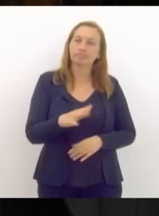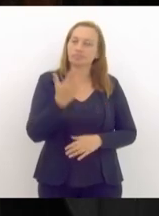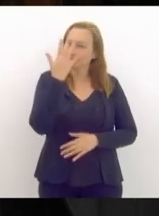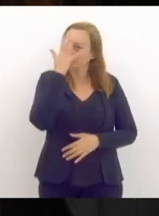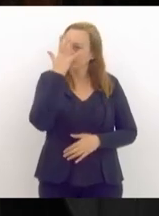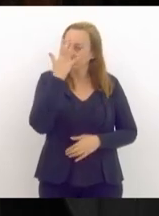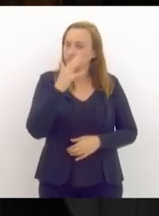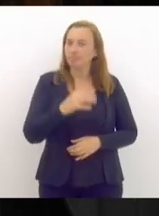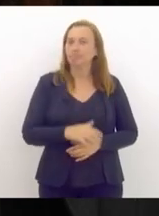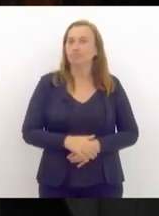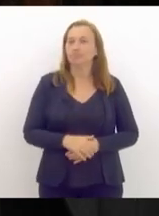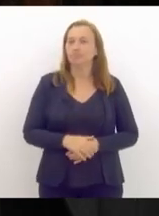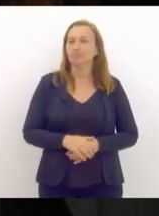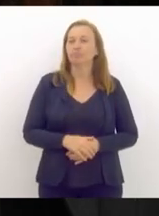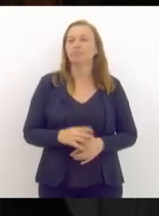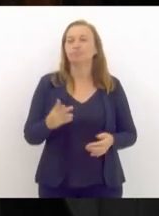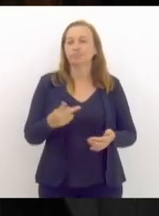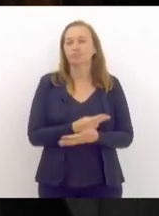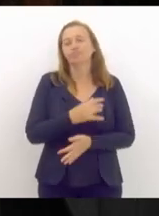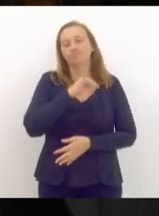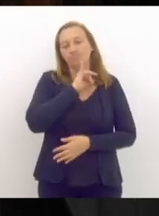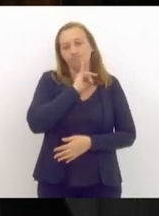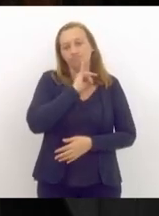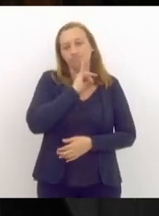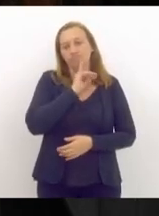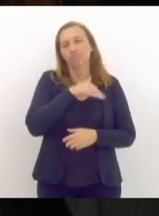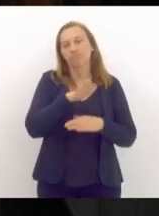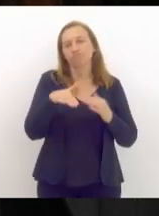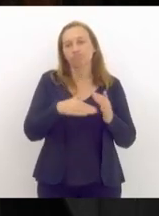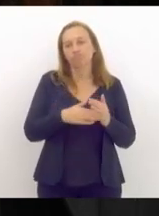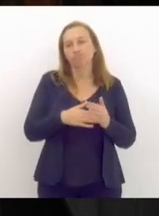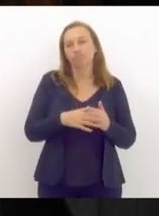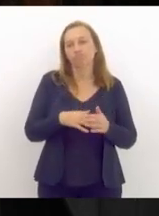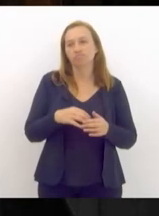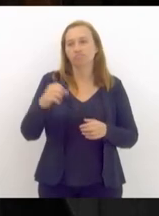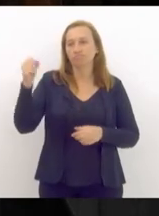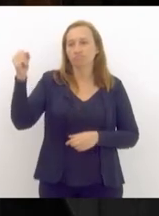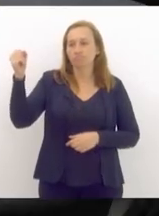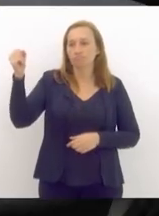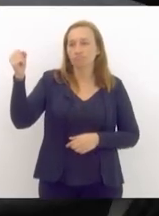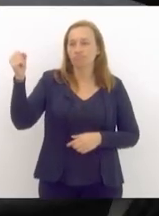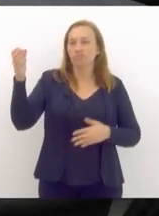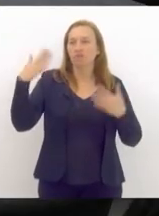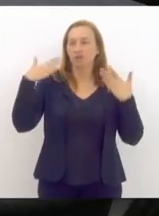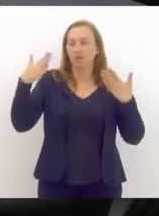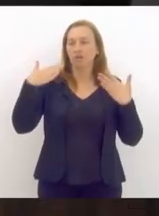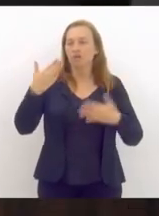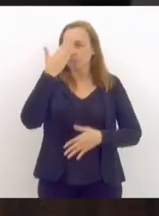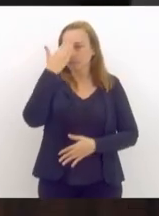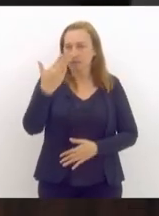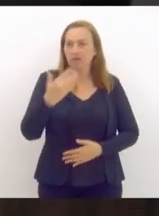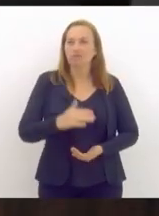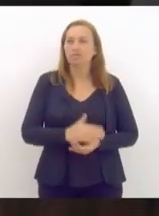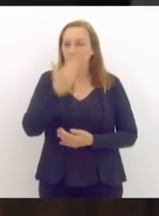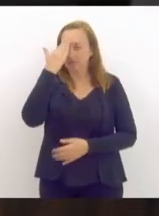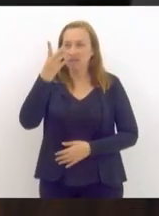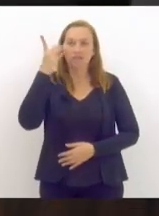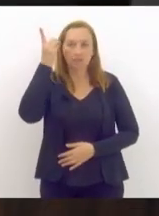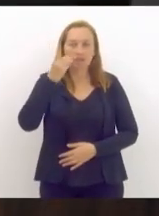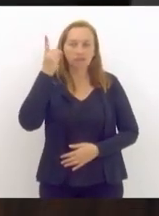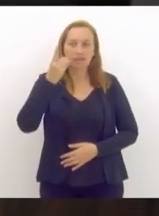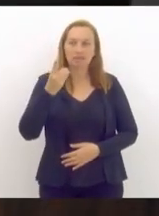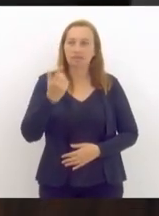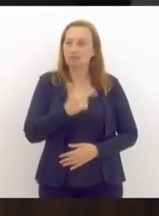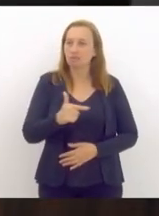carnaval. Isso vem acontecendo, infelizmente, em todo o verão. Obrigado, presidente. Obrigada, deputado.